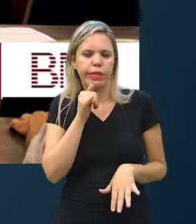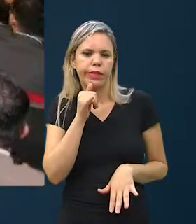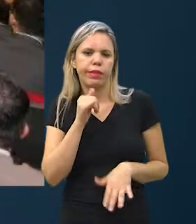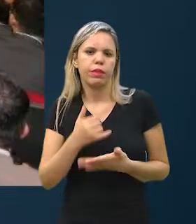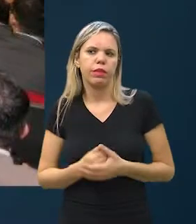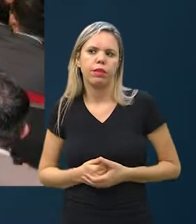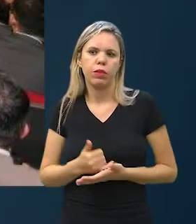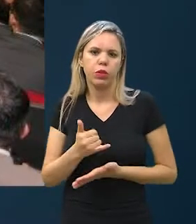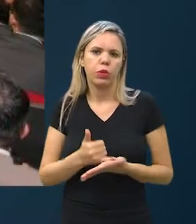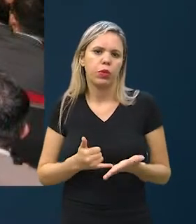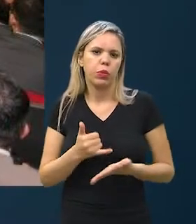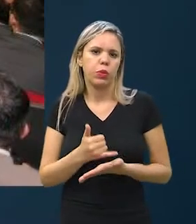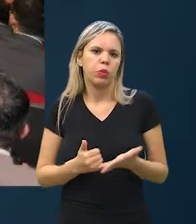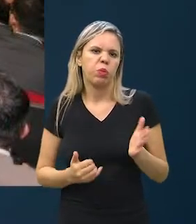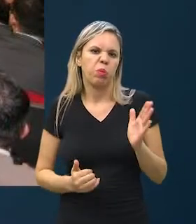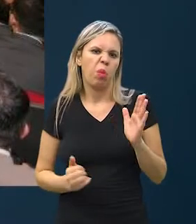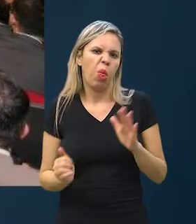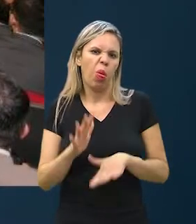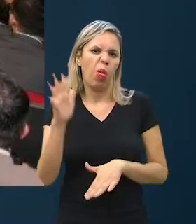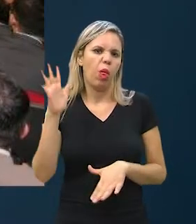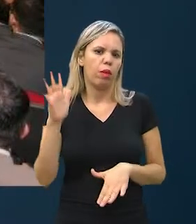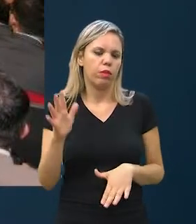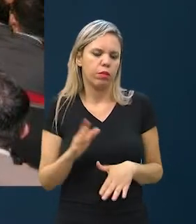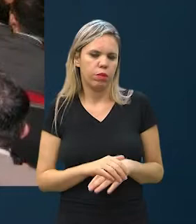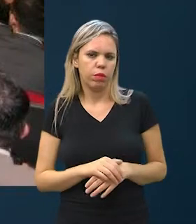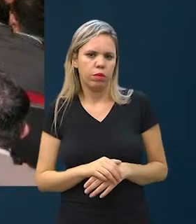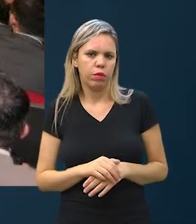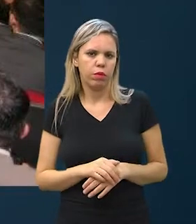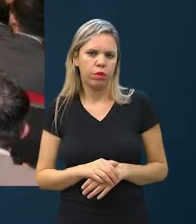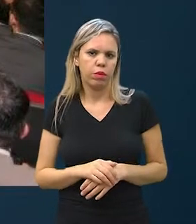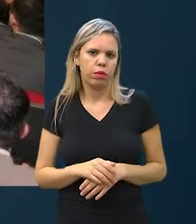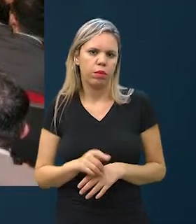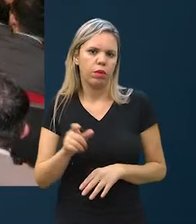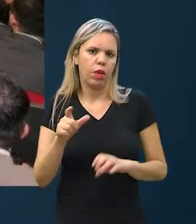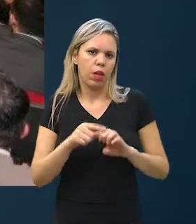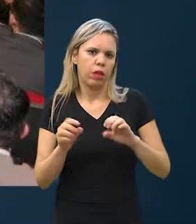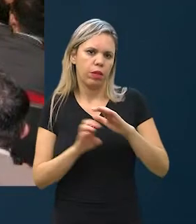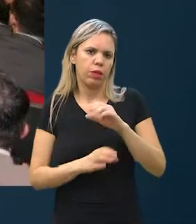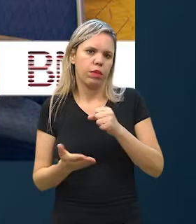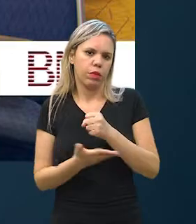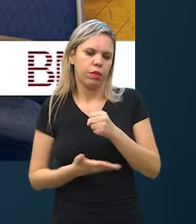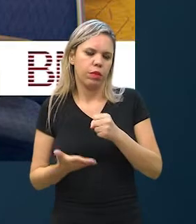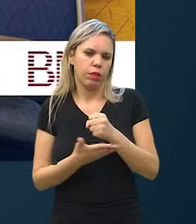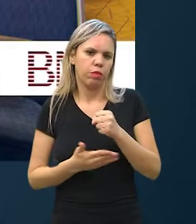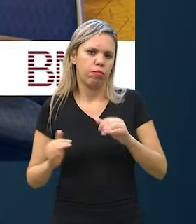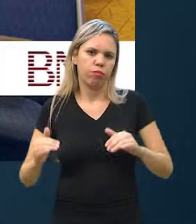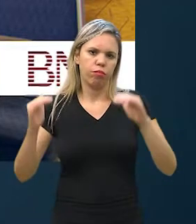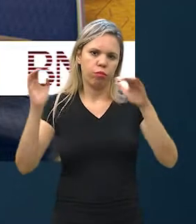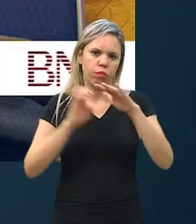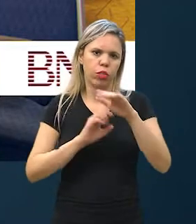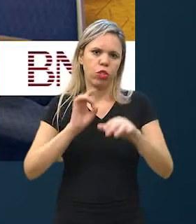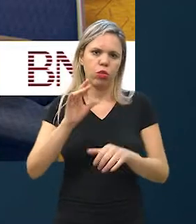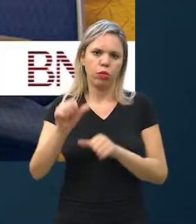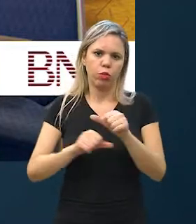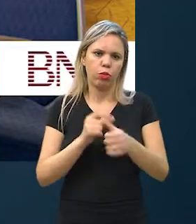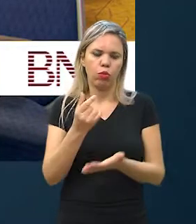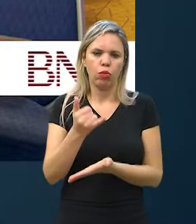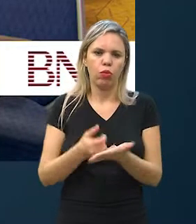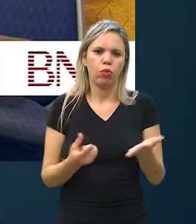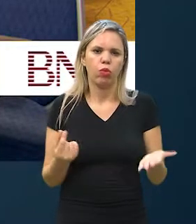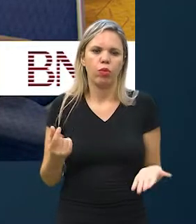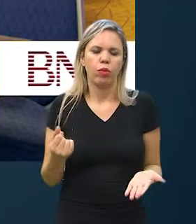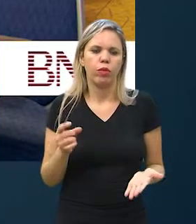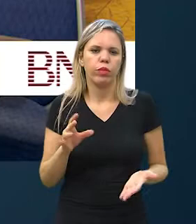problema de imposto, a carga tributária é muito alta. É muito alta para o pequeno, para o médio e para o grande, só